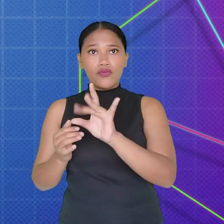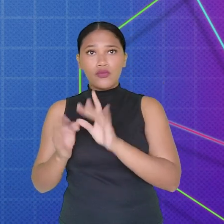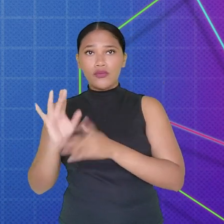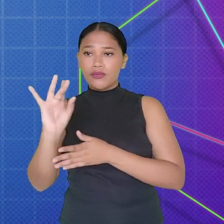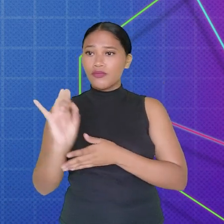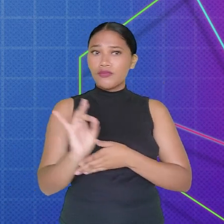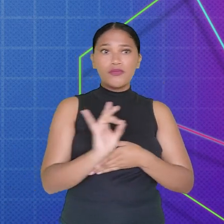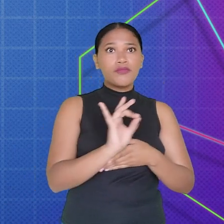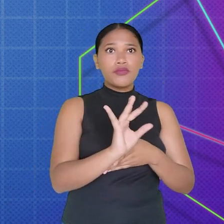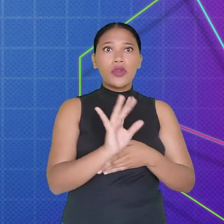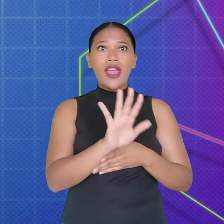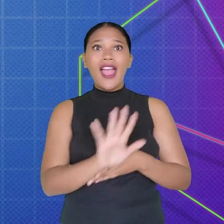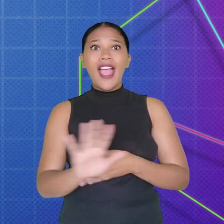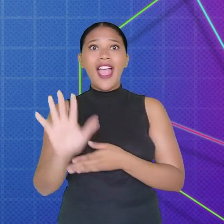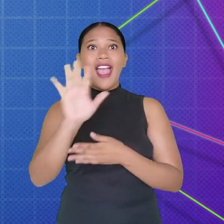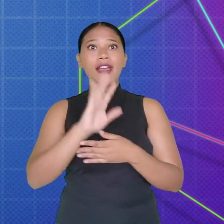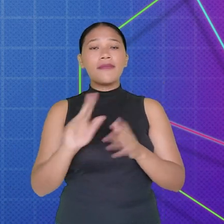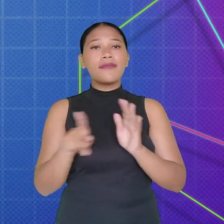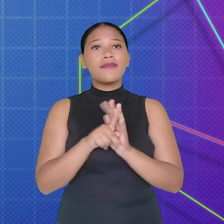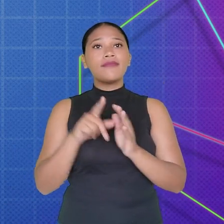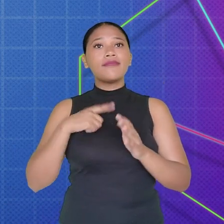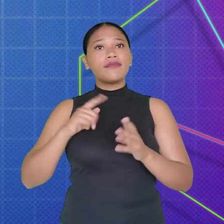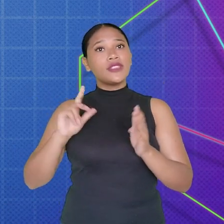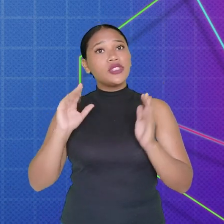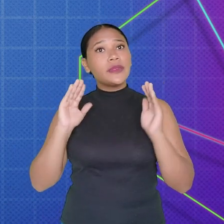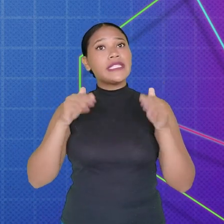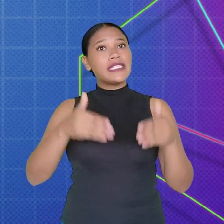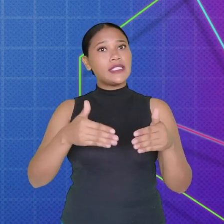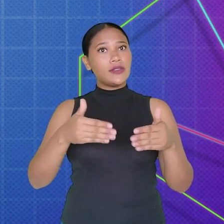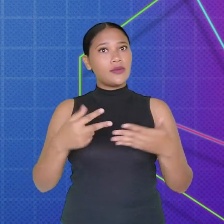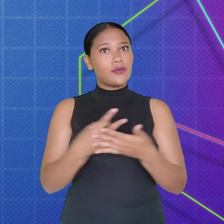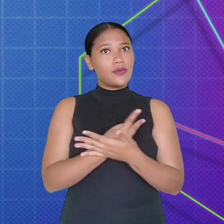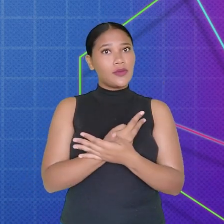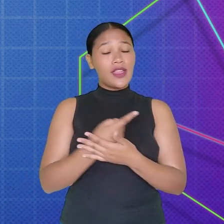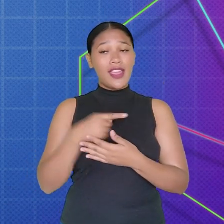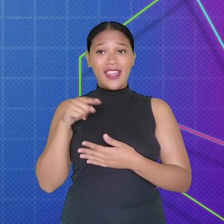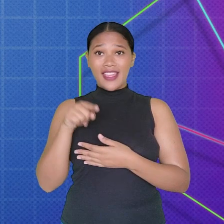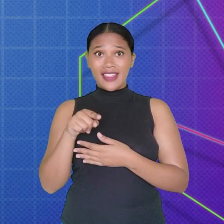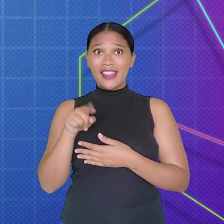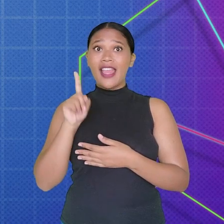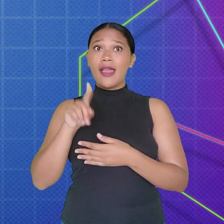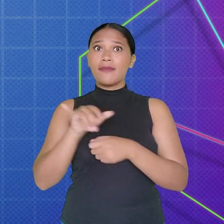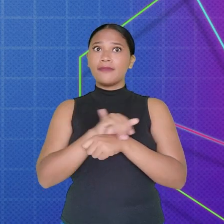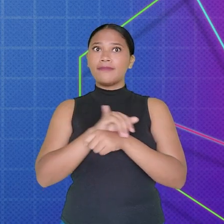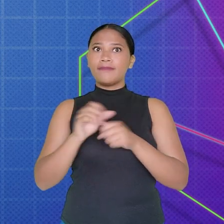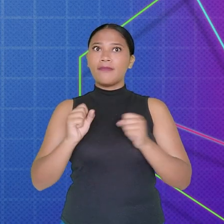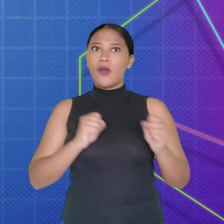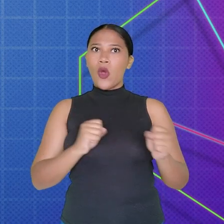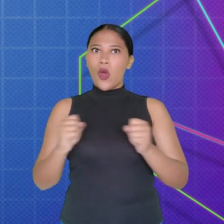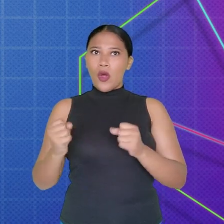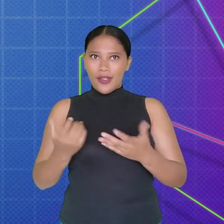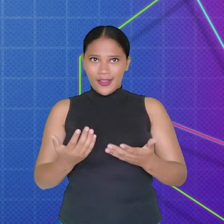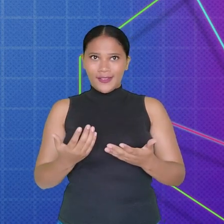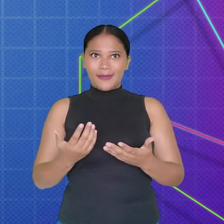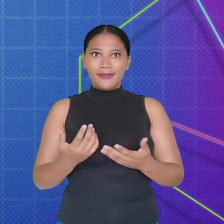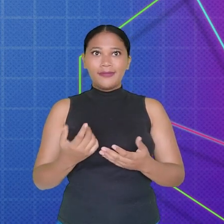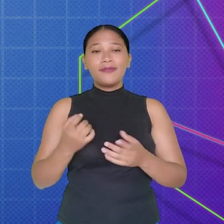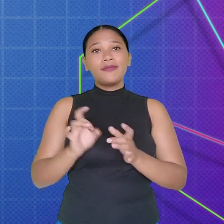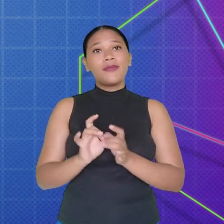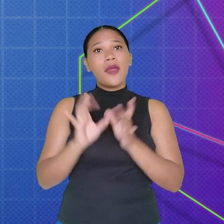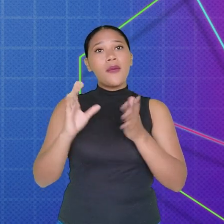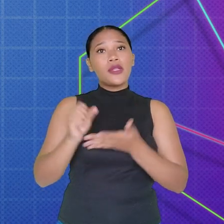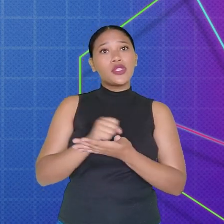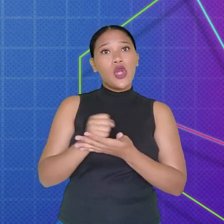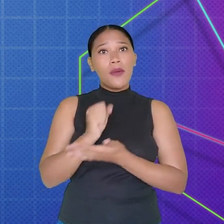objetos em determinadas áreas para aplicar efeitos específicos. O evento de colisão é uma ferramenta poderosa no Construct, que